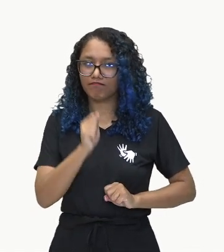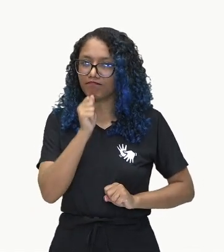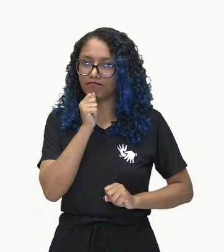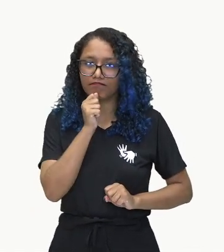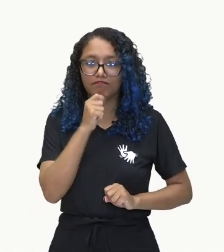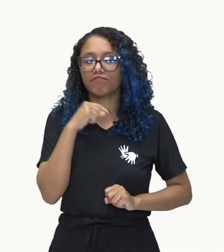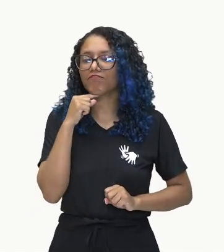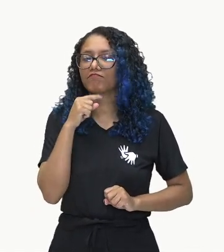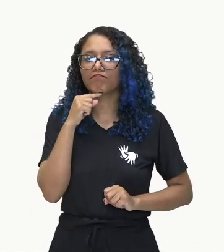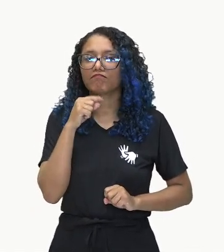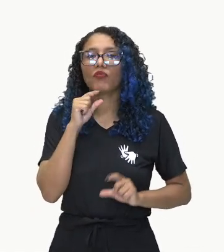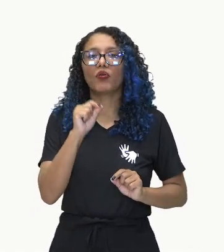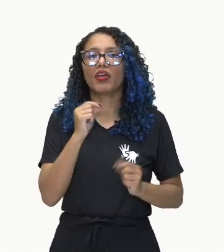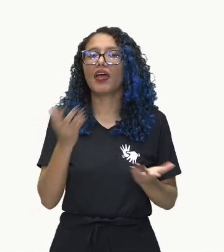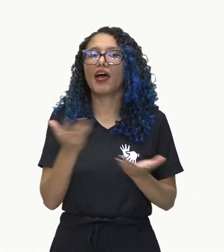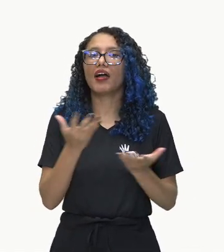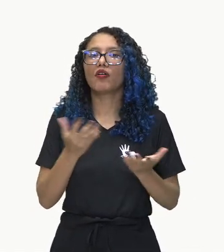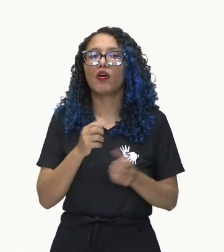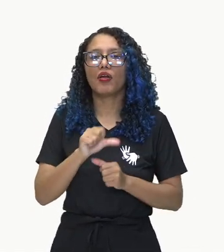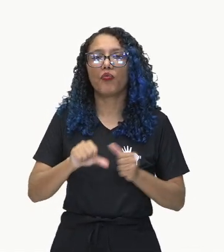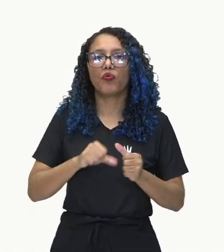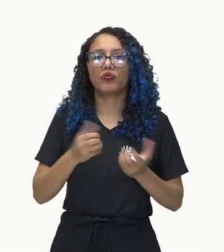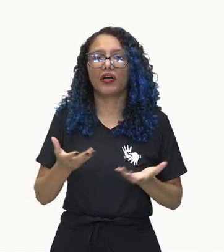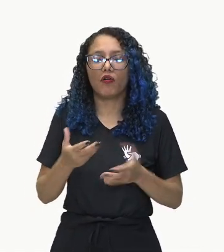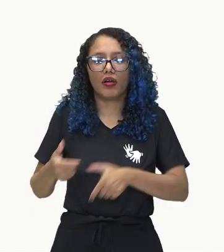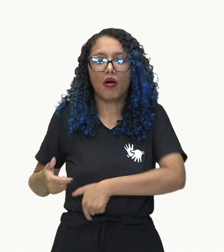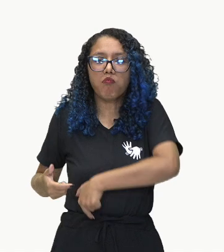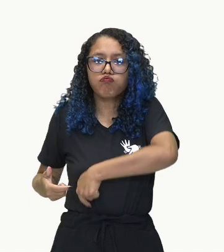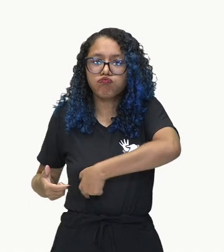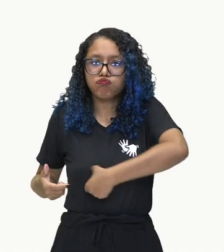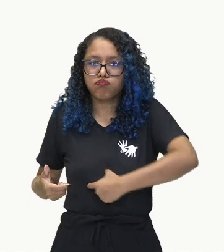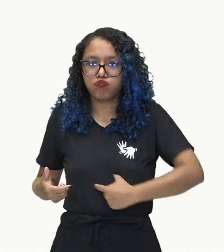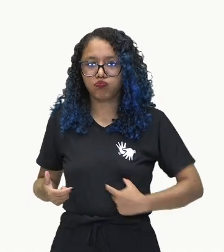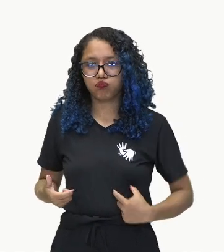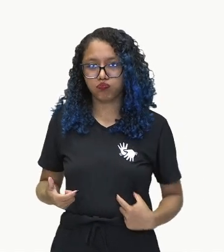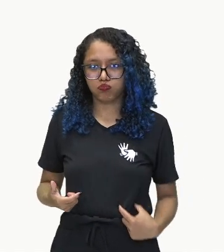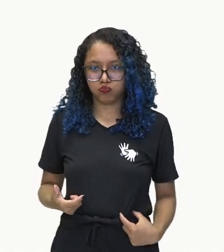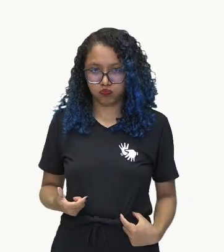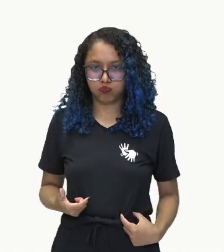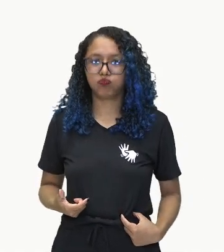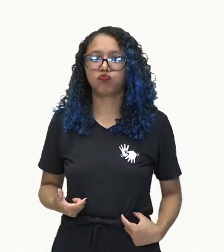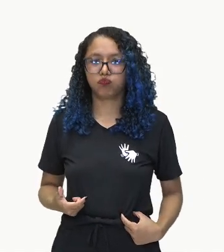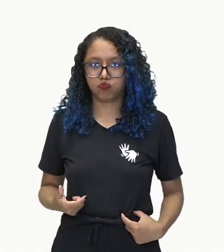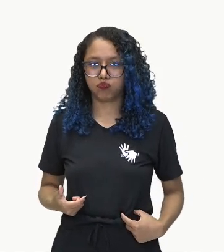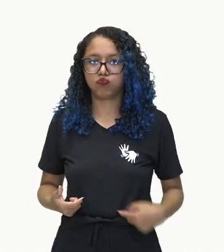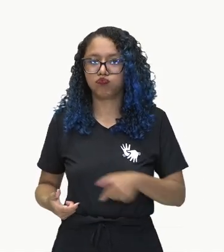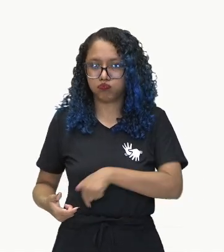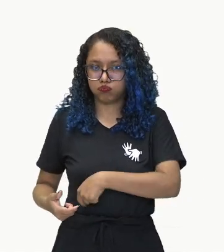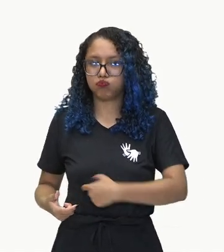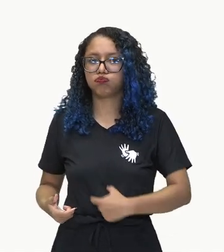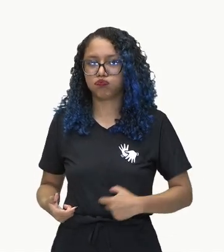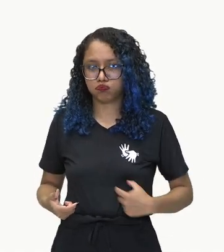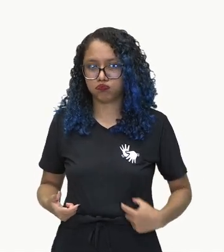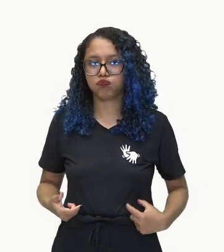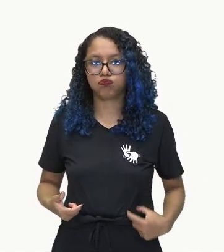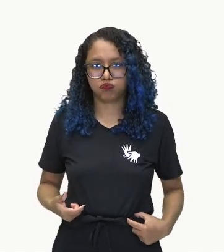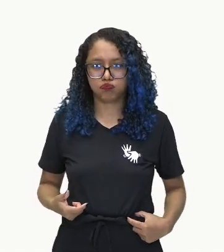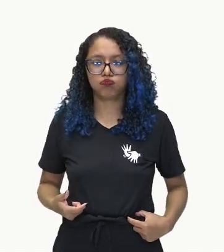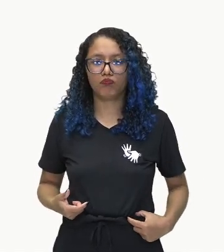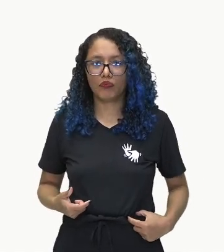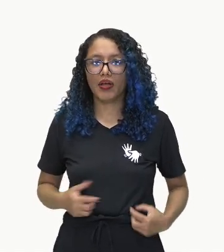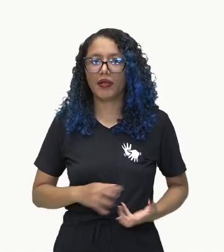intestino delgado, vão passar para o intestino grosso, onde vai ocorrer a formação do